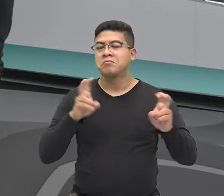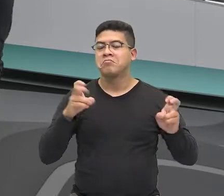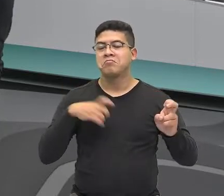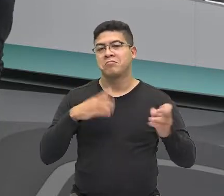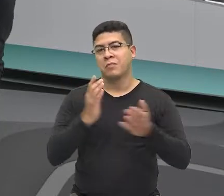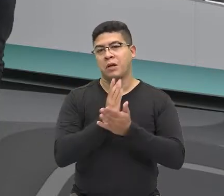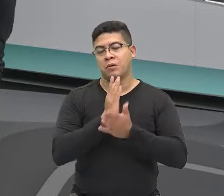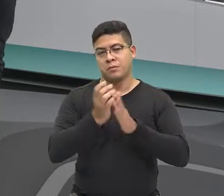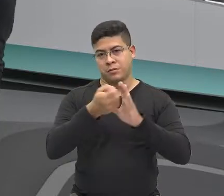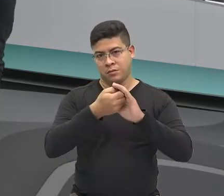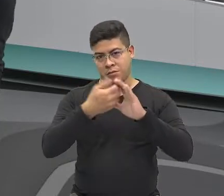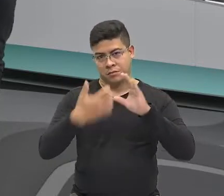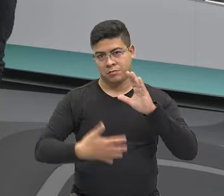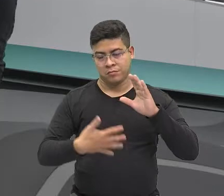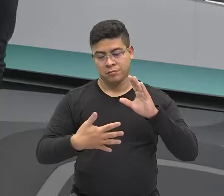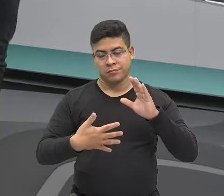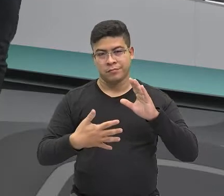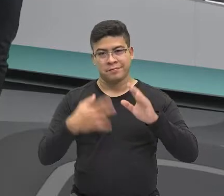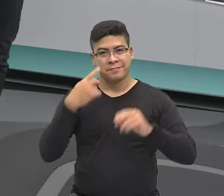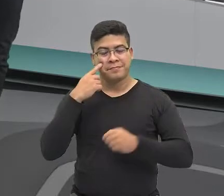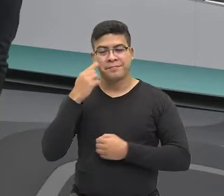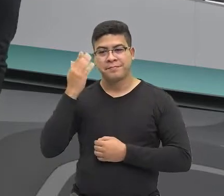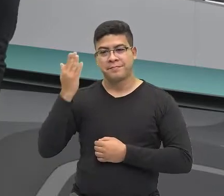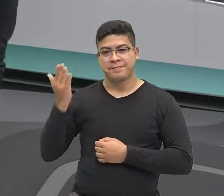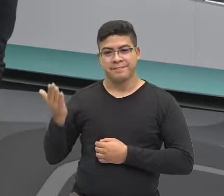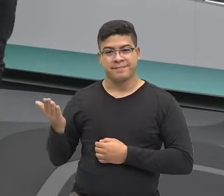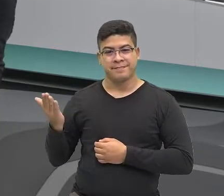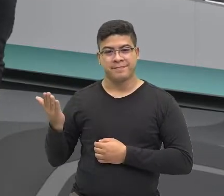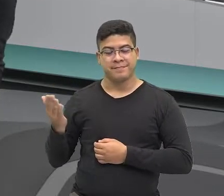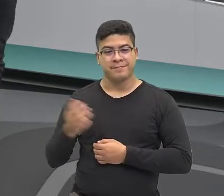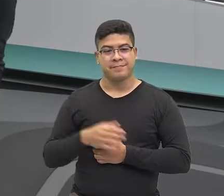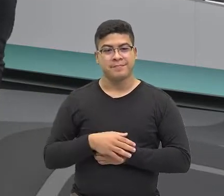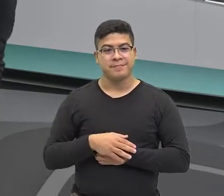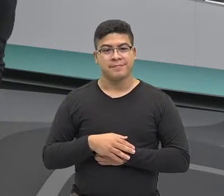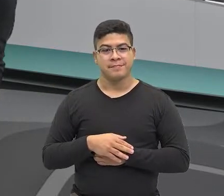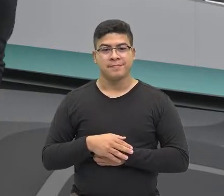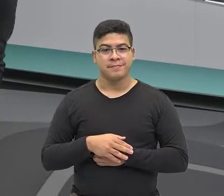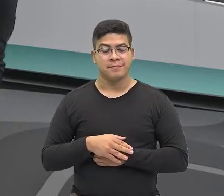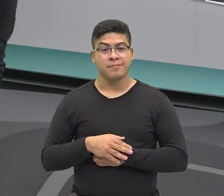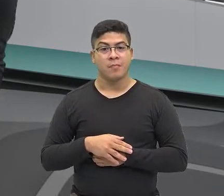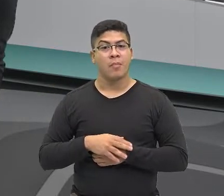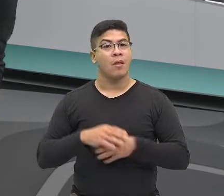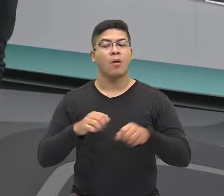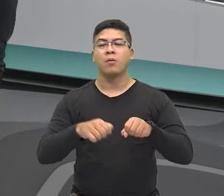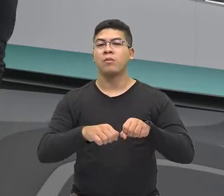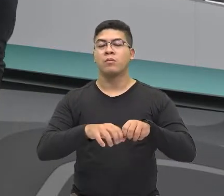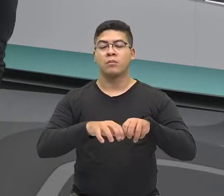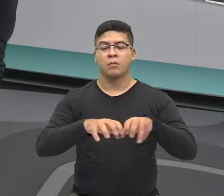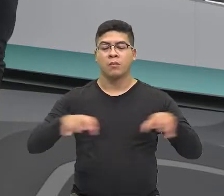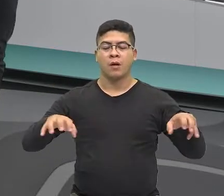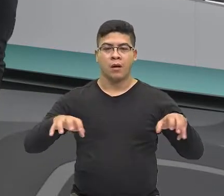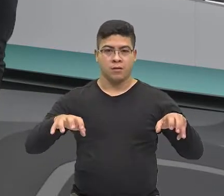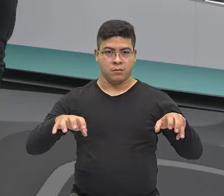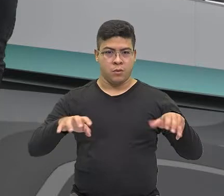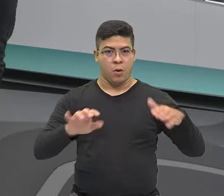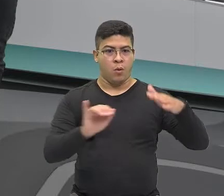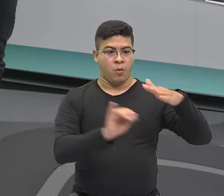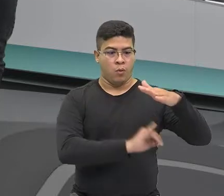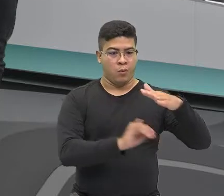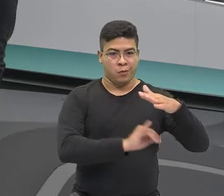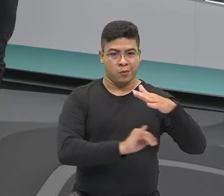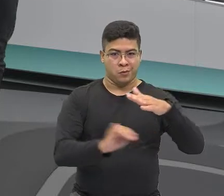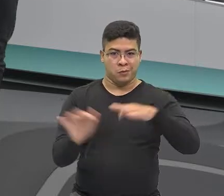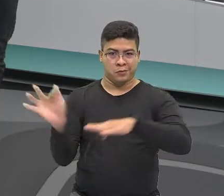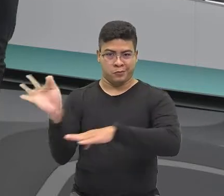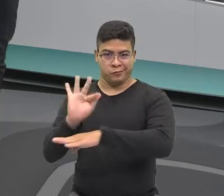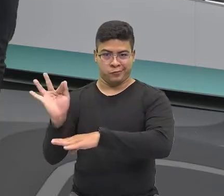algumas características do pré-modernismo. Olha só, primeira característica, houve um rompimento ali do academicismo,